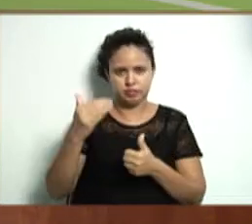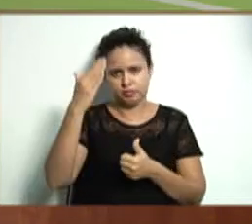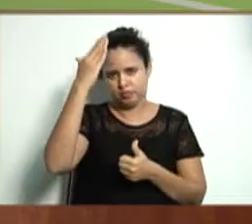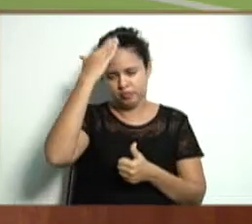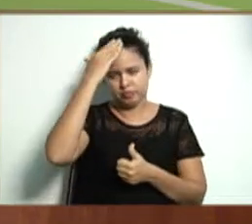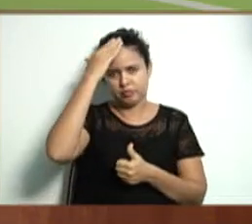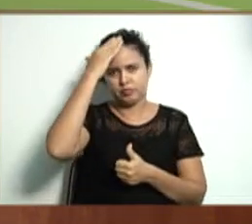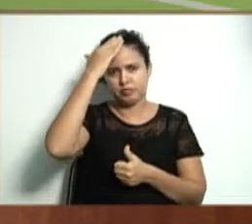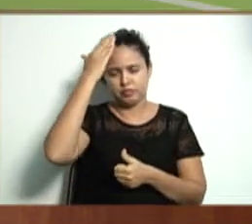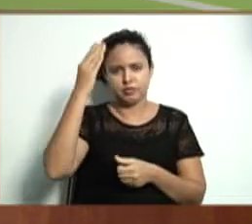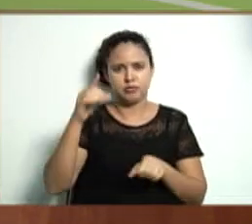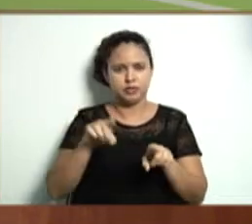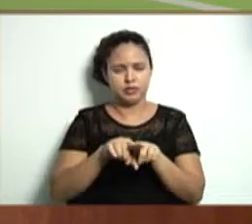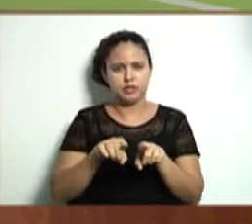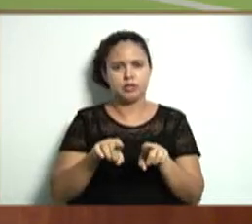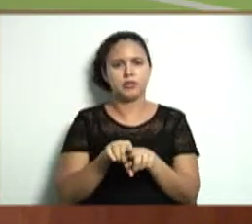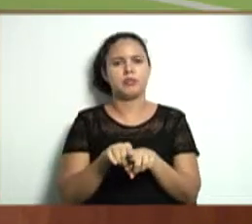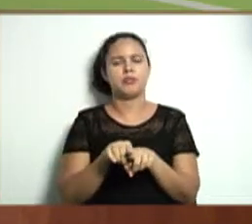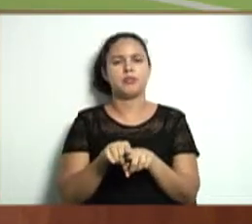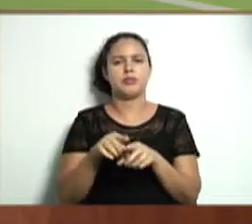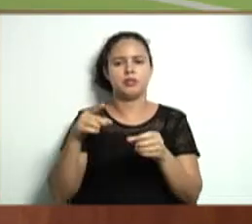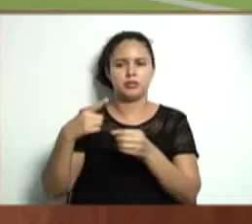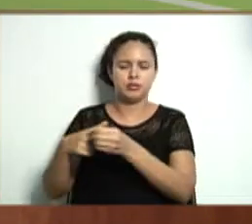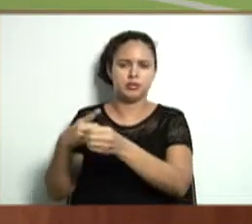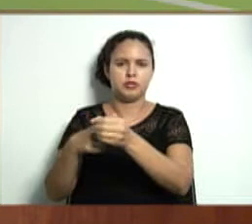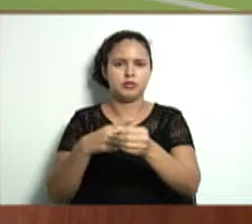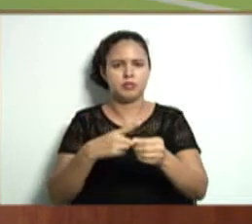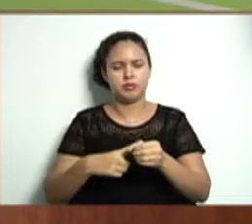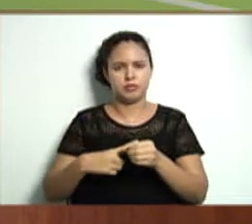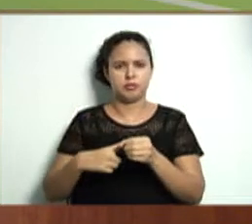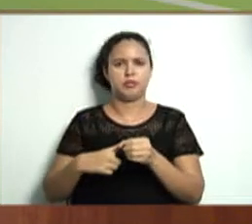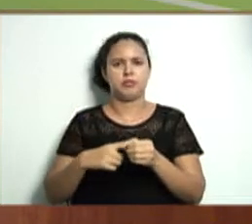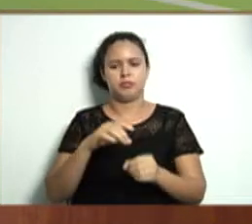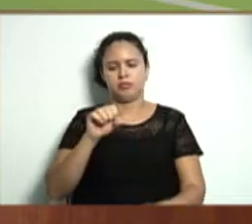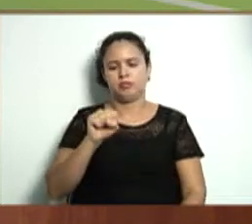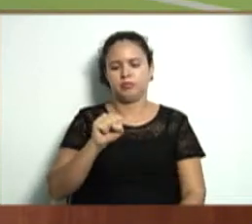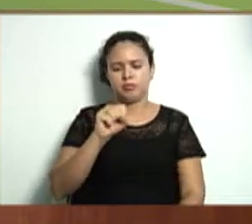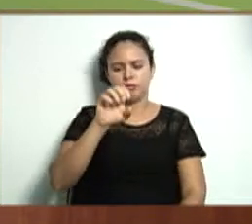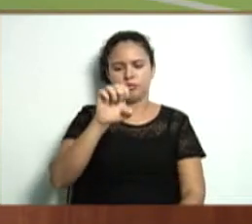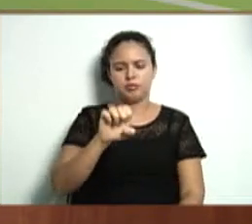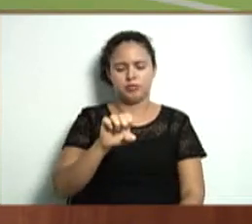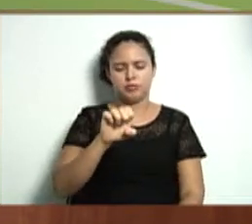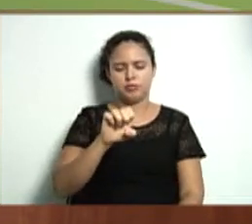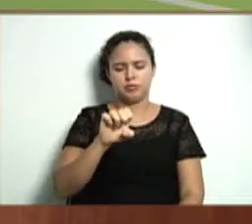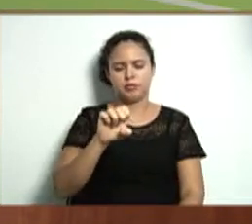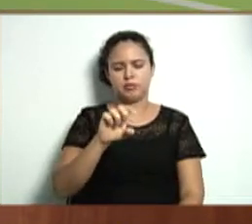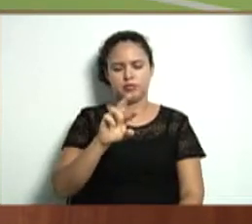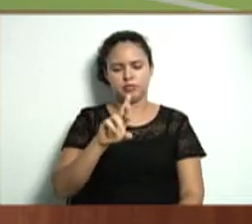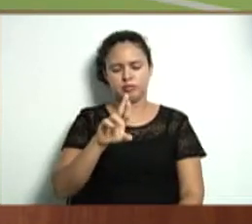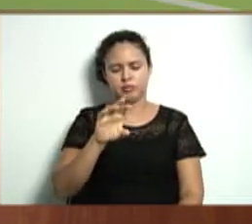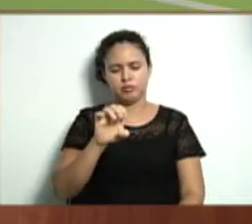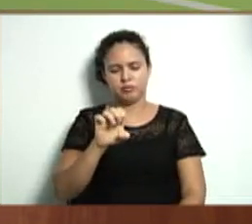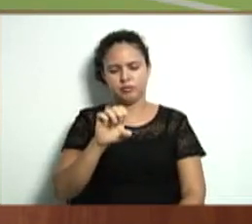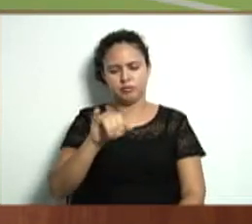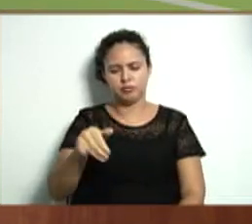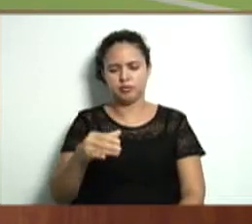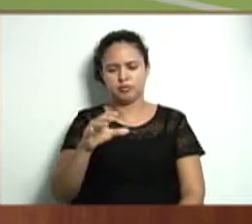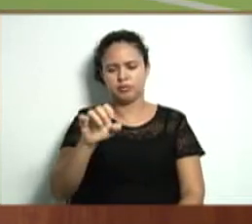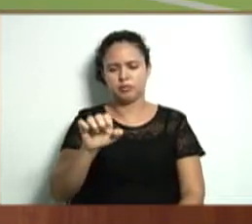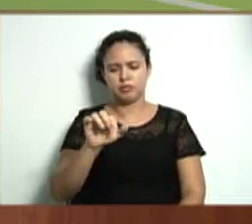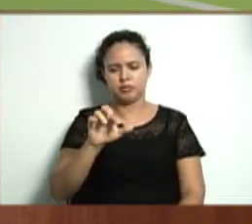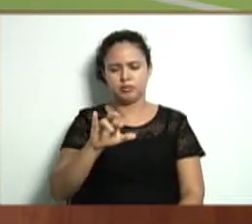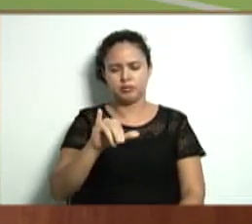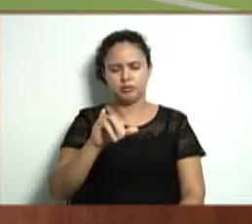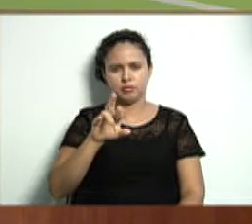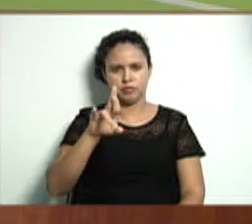Marechal Rondon, de Cerejeiras, também acertaram. Obrigado pela participação aí. A professora